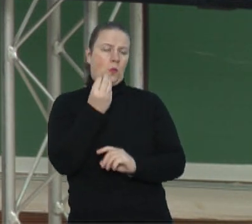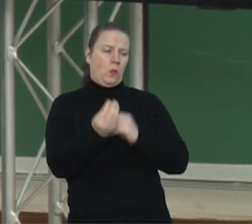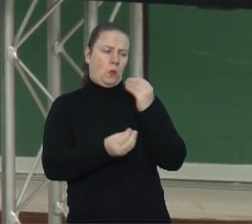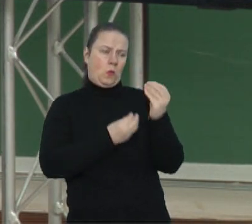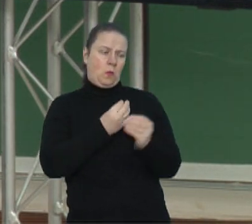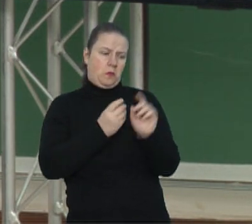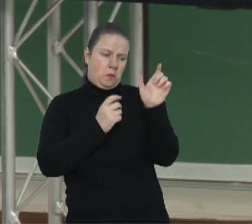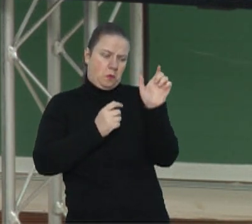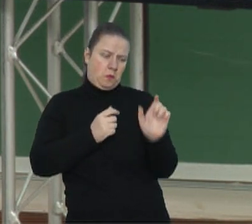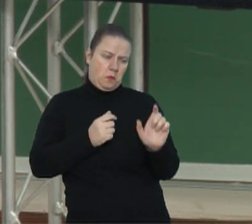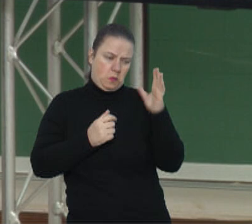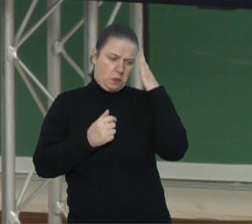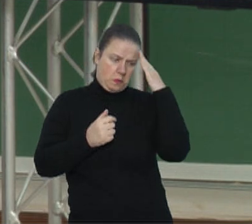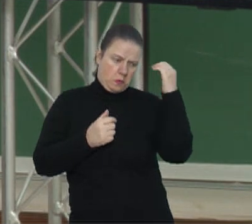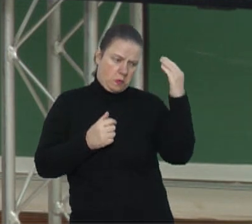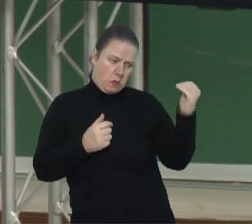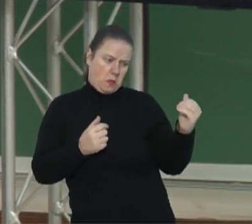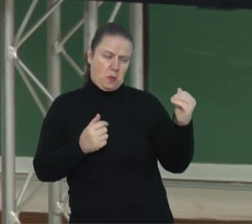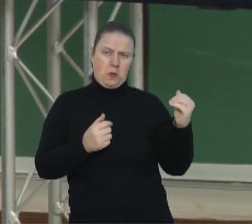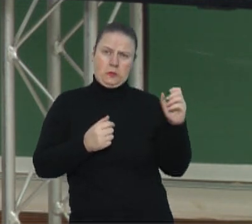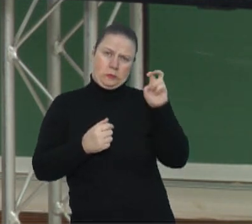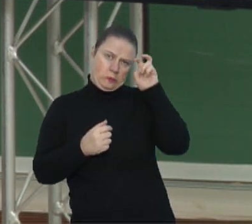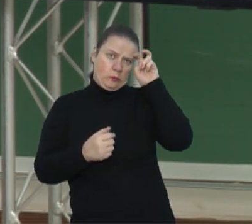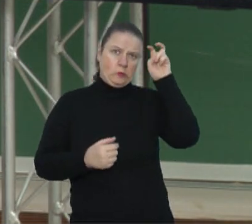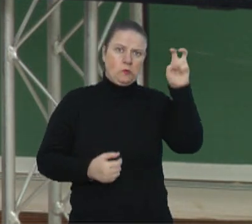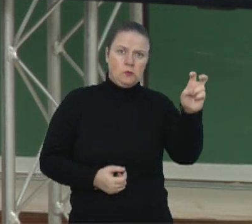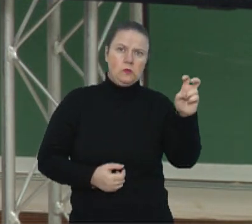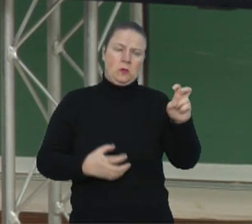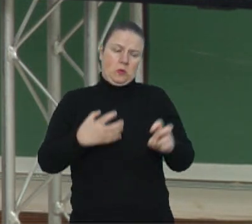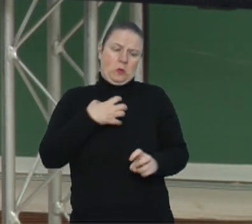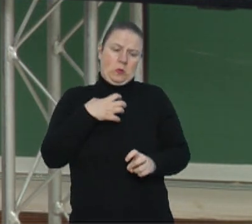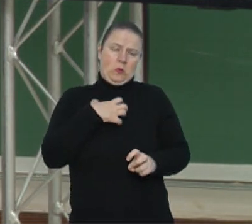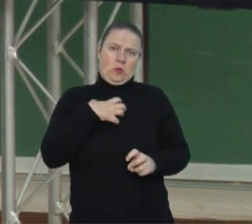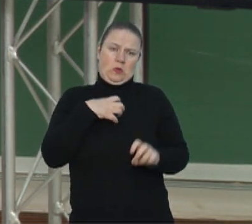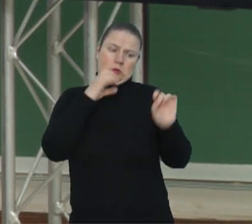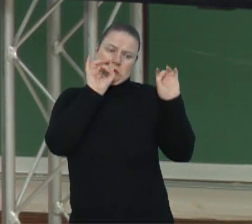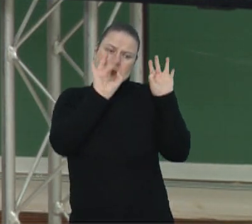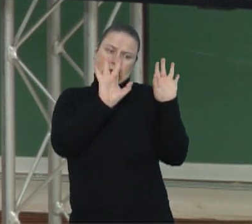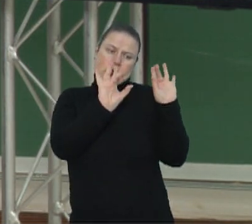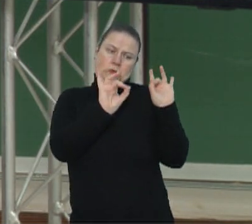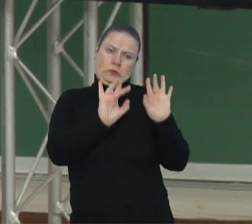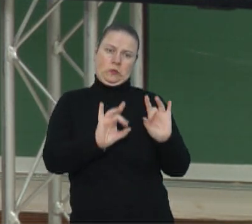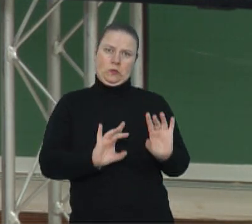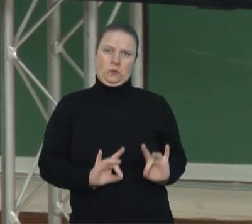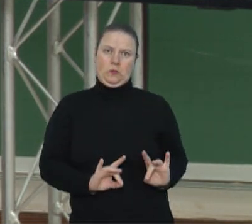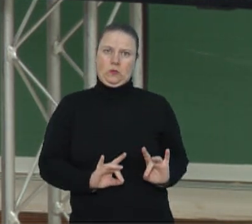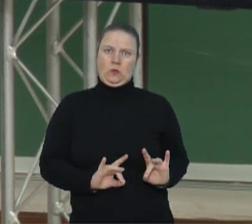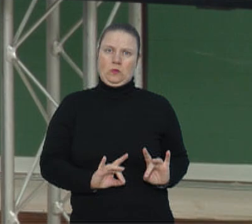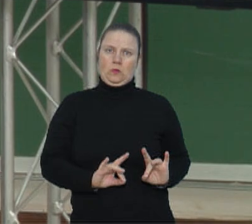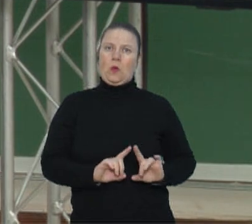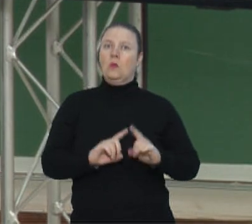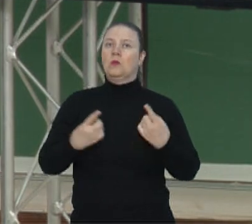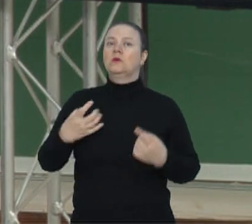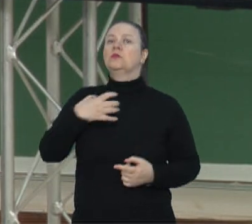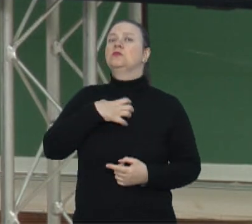que os outros, como se a arte tivesse algo de especial. Então ele é uma atitude bem pessimista e